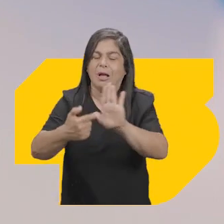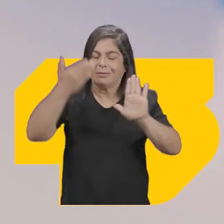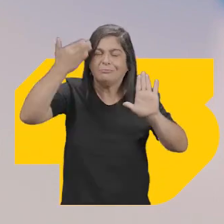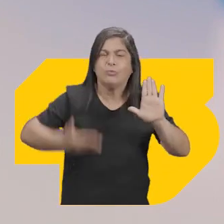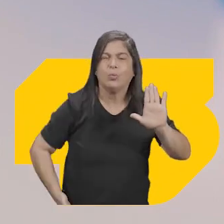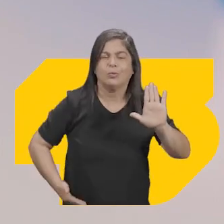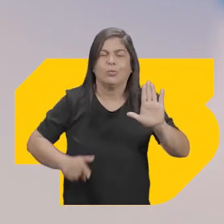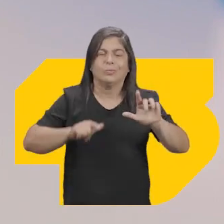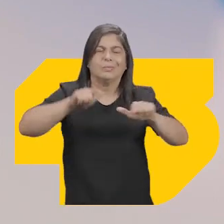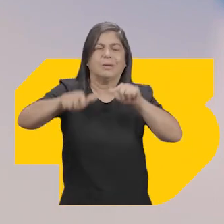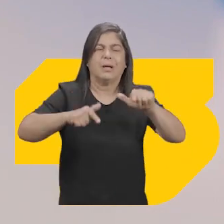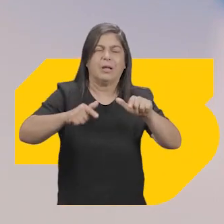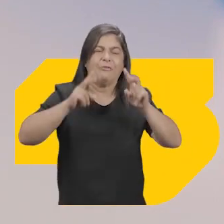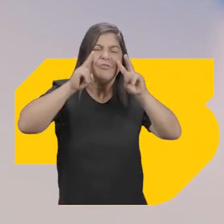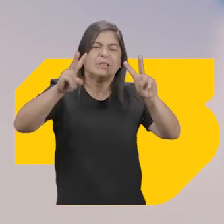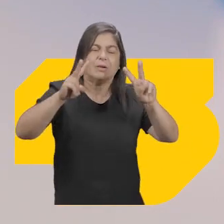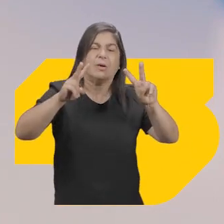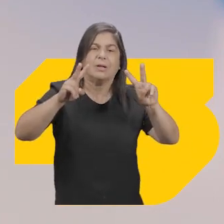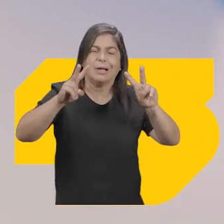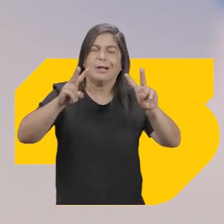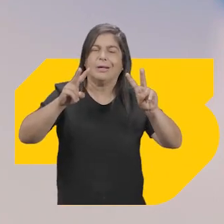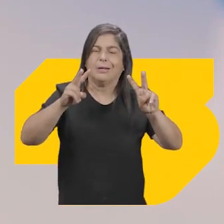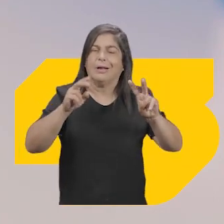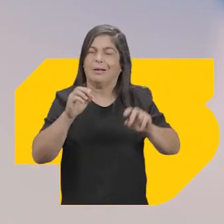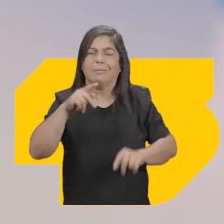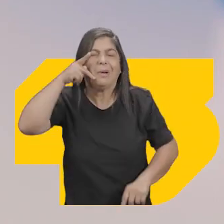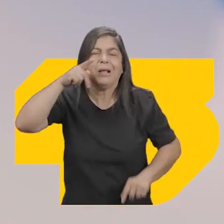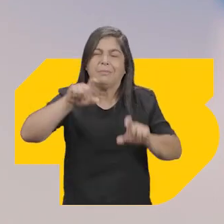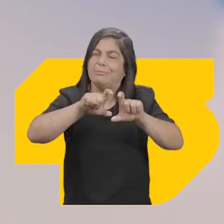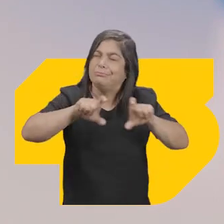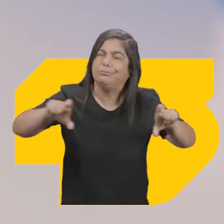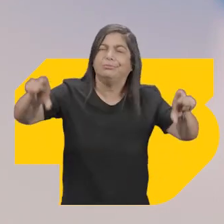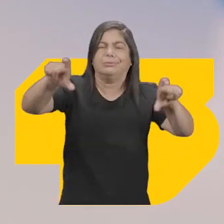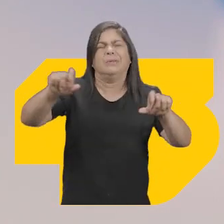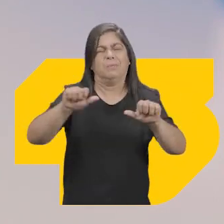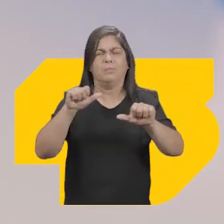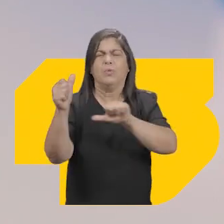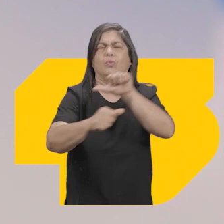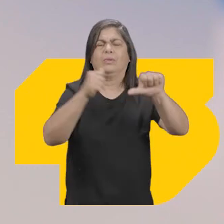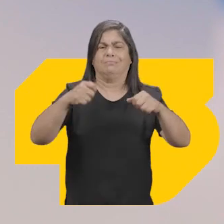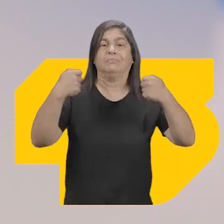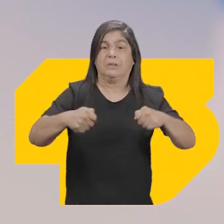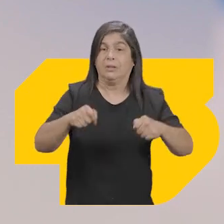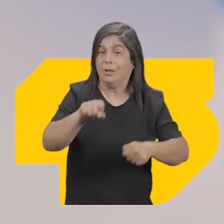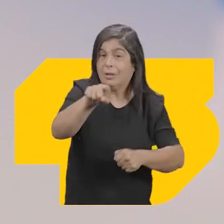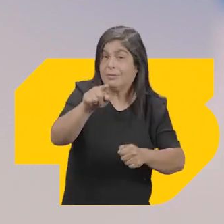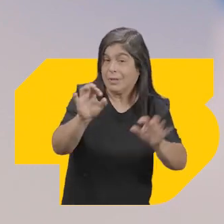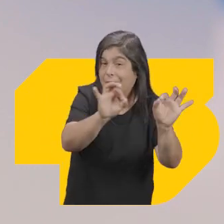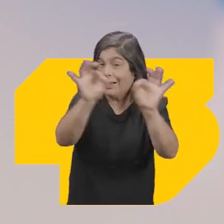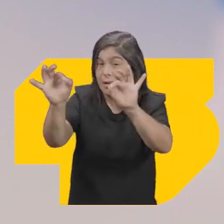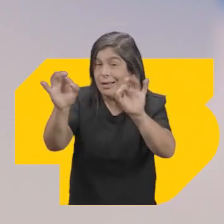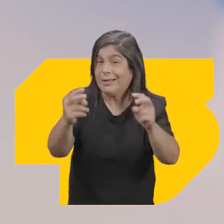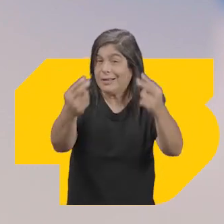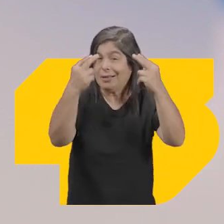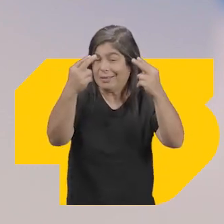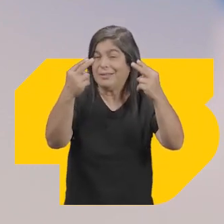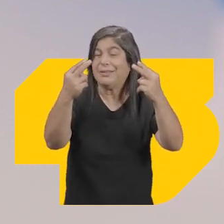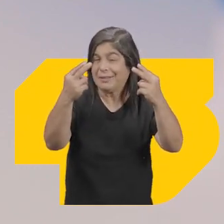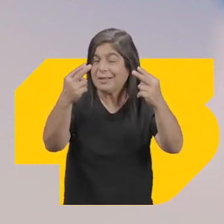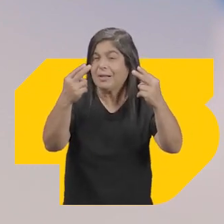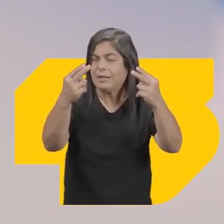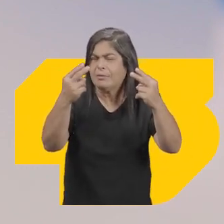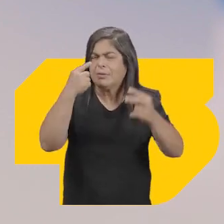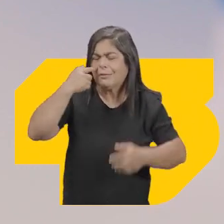a minha visão de mundo. Eu sei que essa necessidade de mudança está em toda Paraíba. E peço para você que me assiste, que me